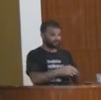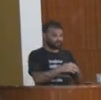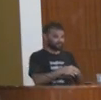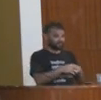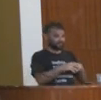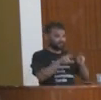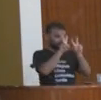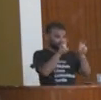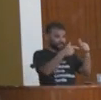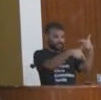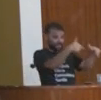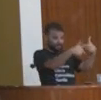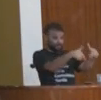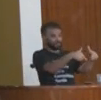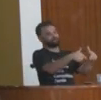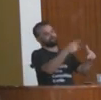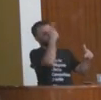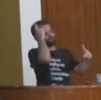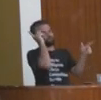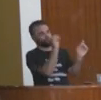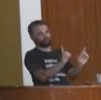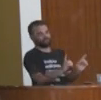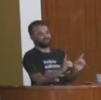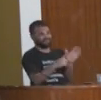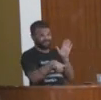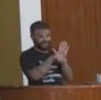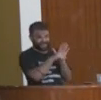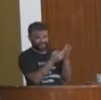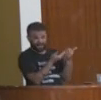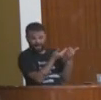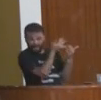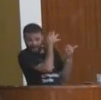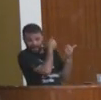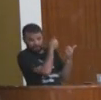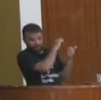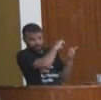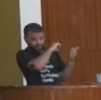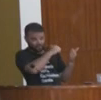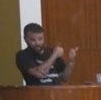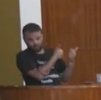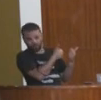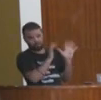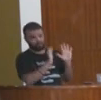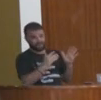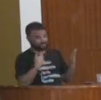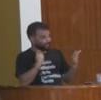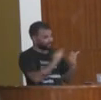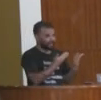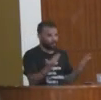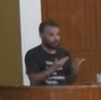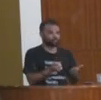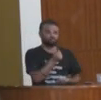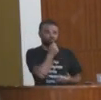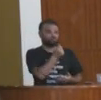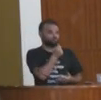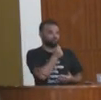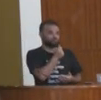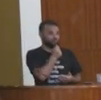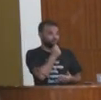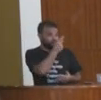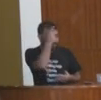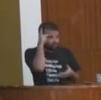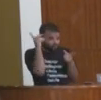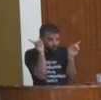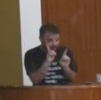que é de 1991, já tem algum tempo, mas ainda não temos as pessoas com